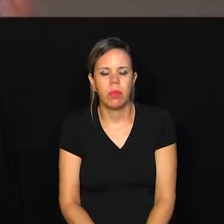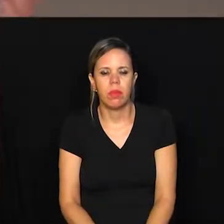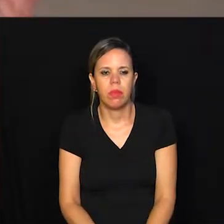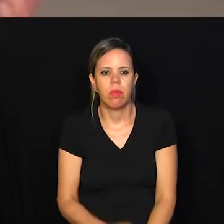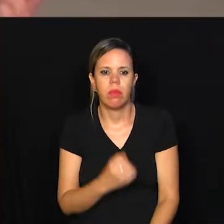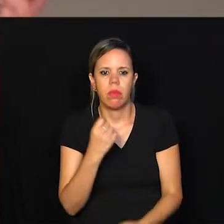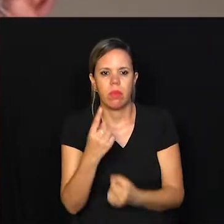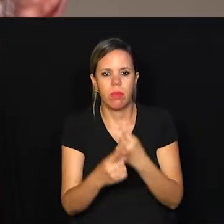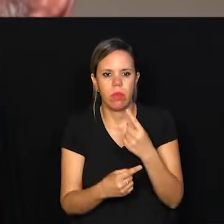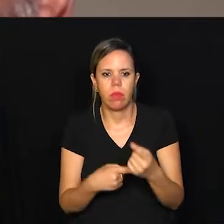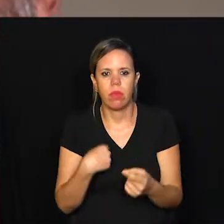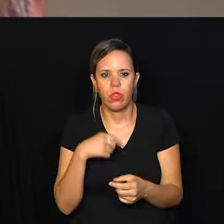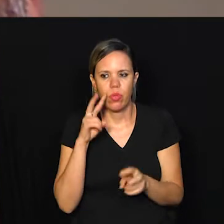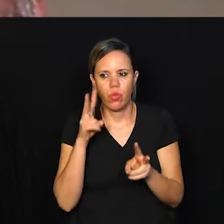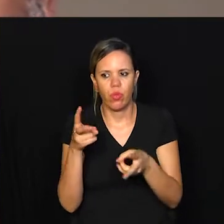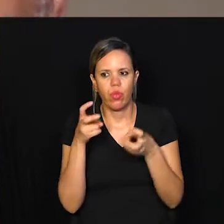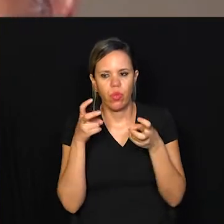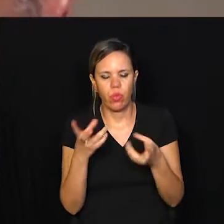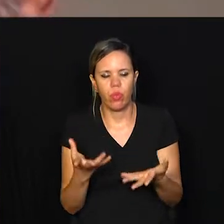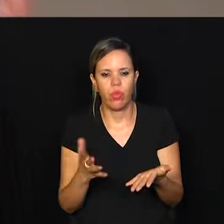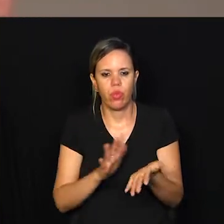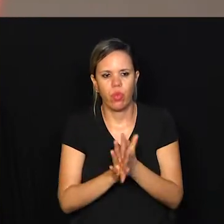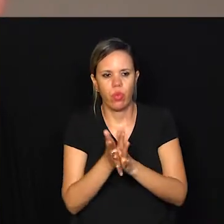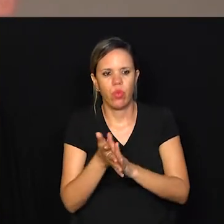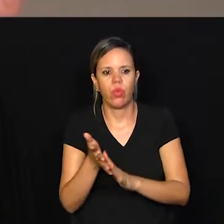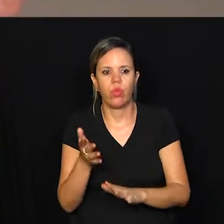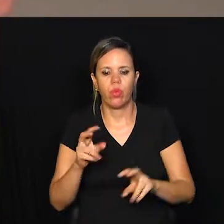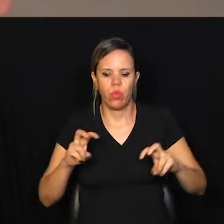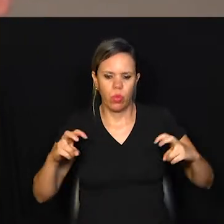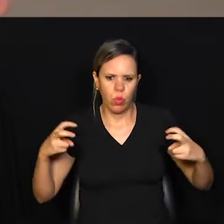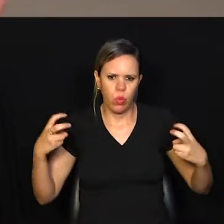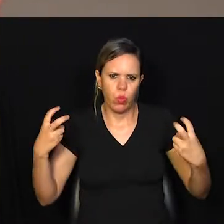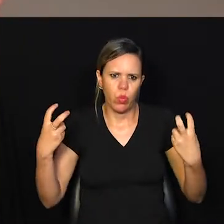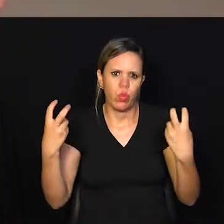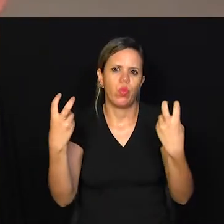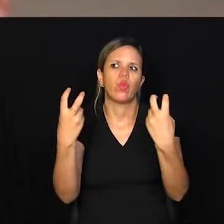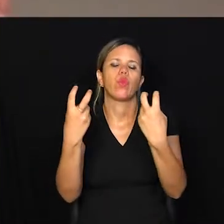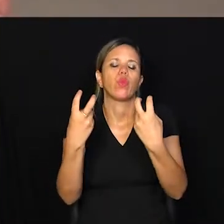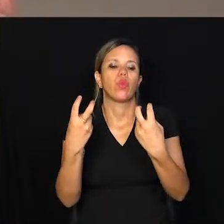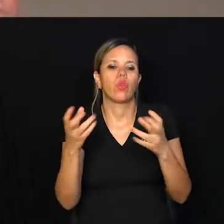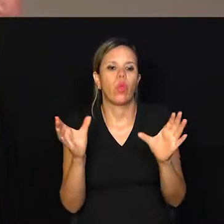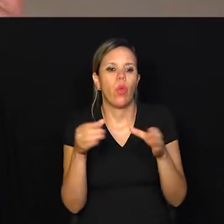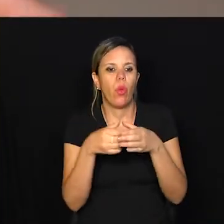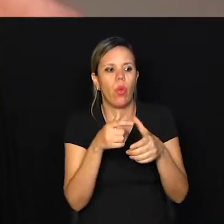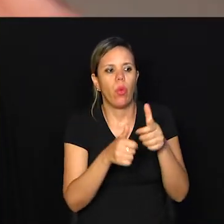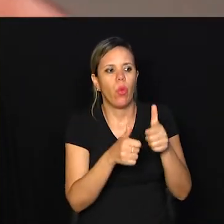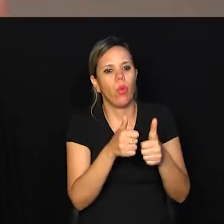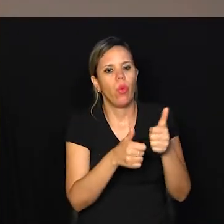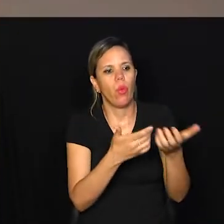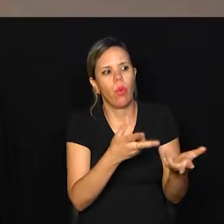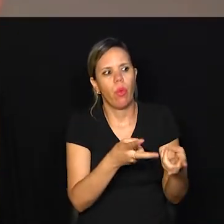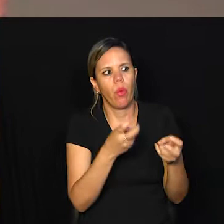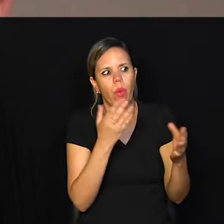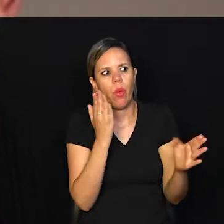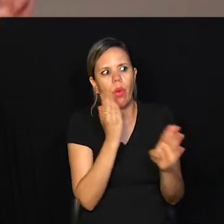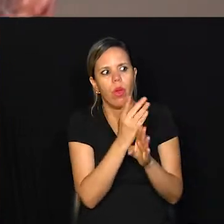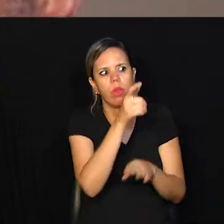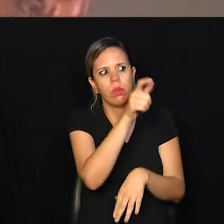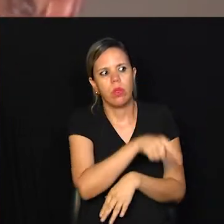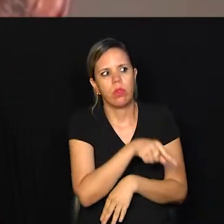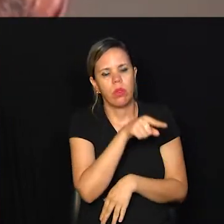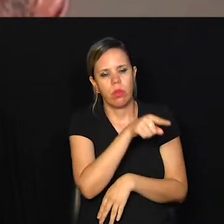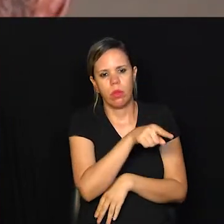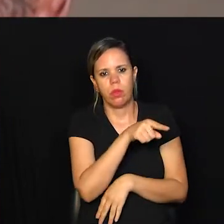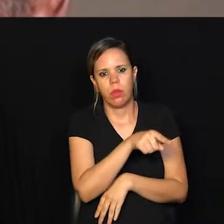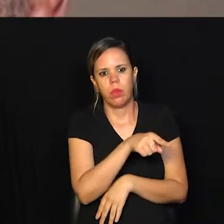Muitas vezes, quando a gente vê um caso de discriminação no estádio e que o clube vai lá rapidamente, identifica